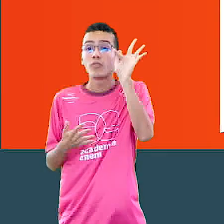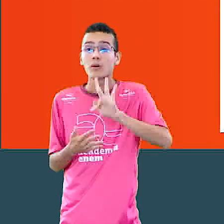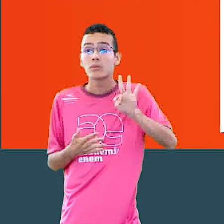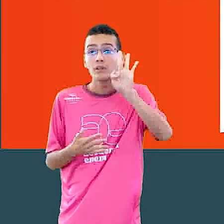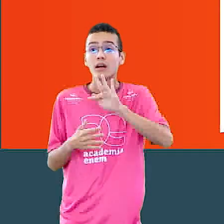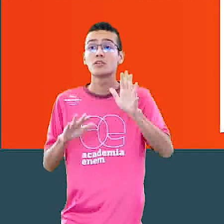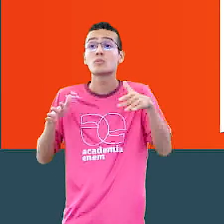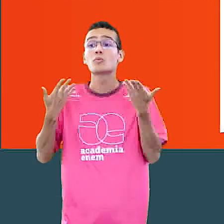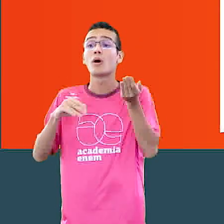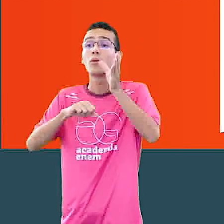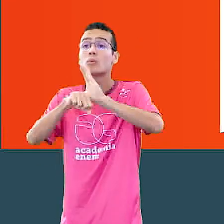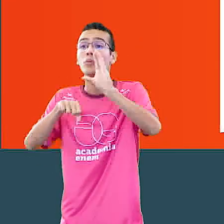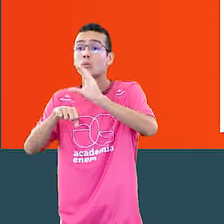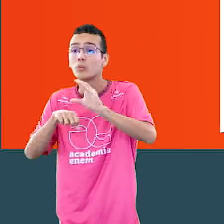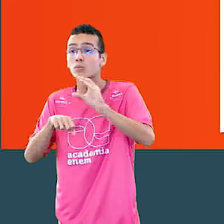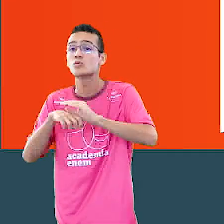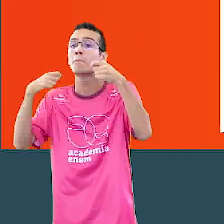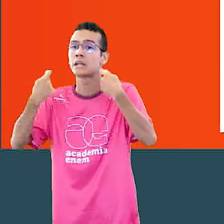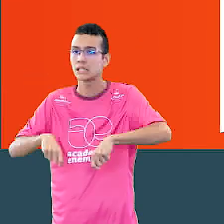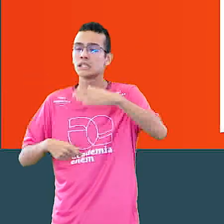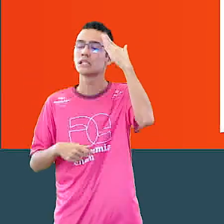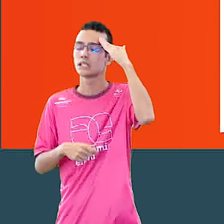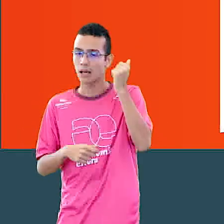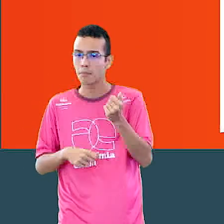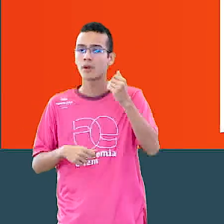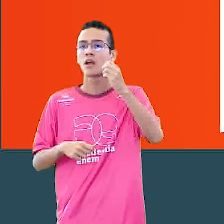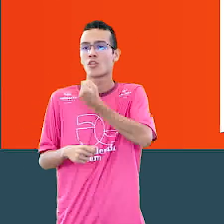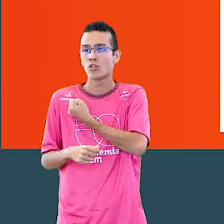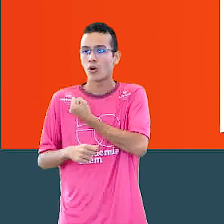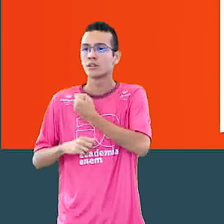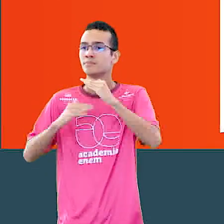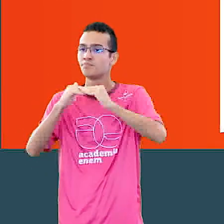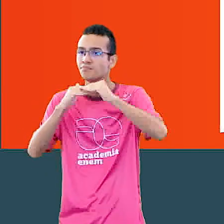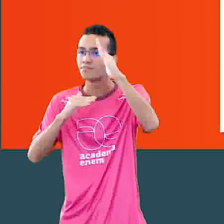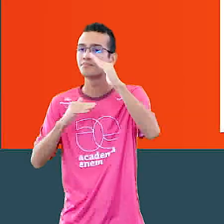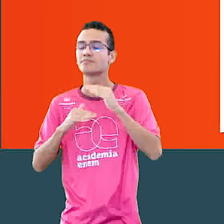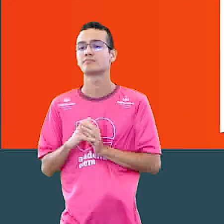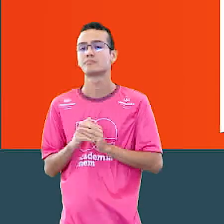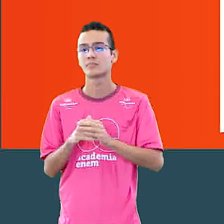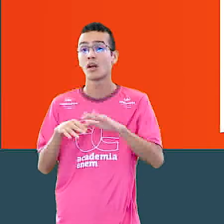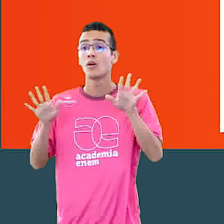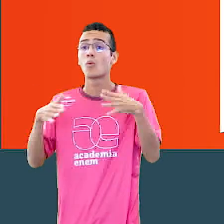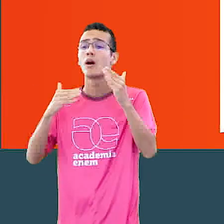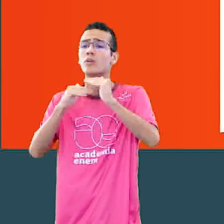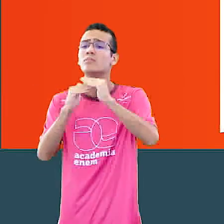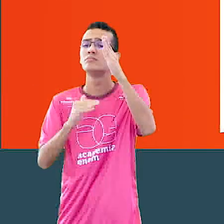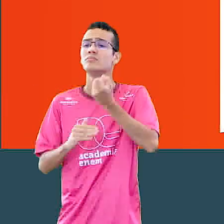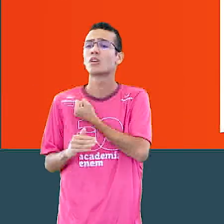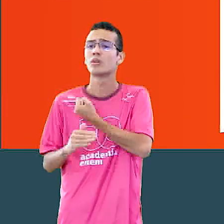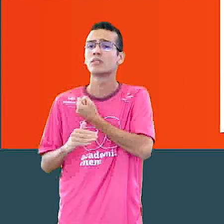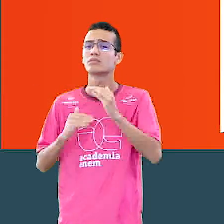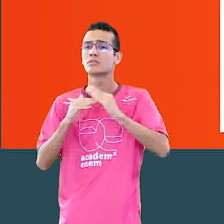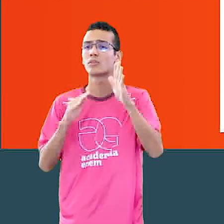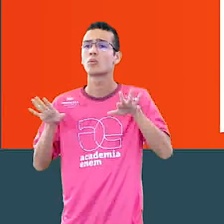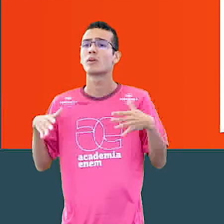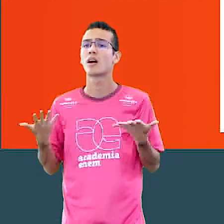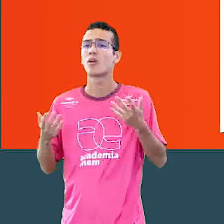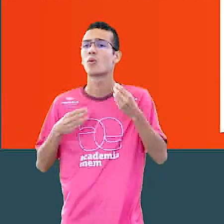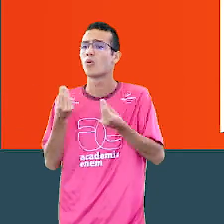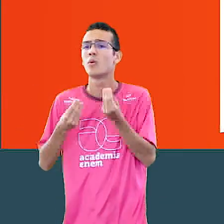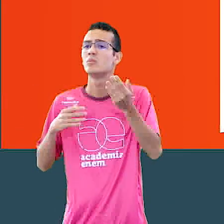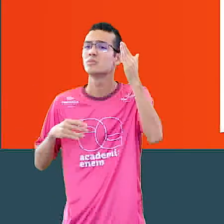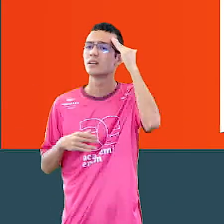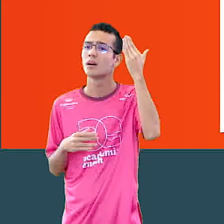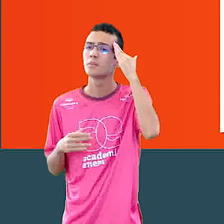concorrer àquela vaga, você tem que saber a nota de corte. E olha só, essa nota de corte, Cristina, é você que sabe a nota de